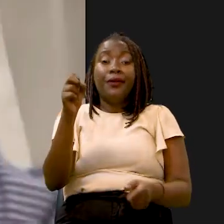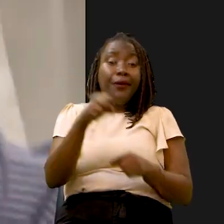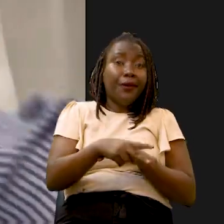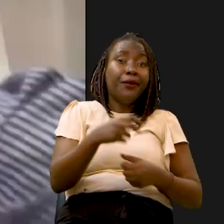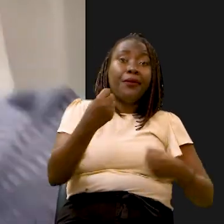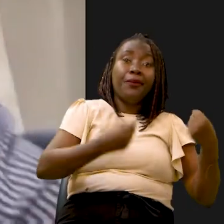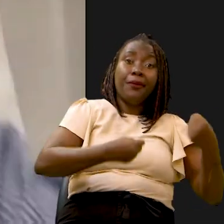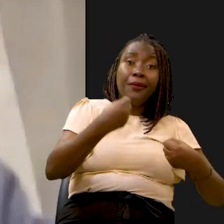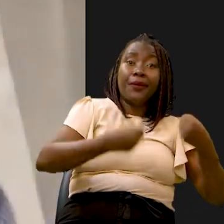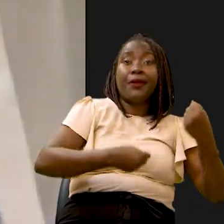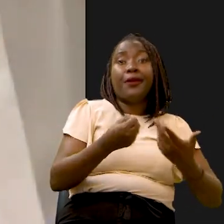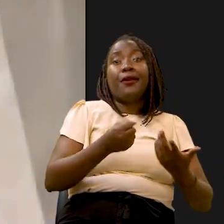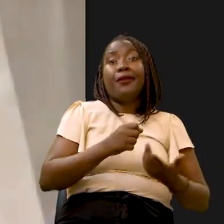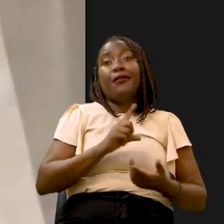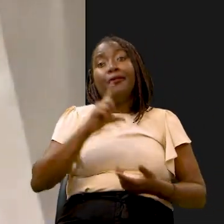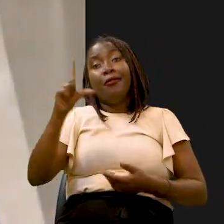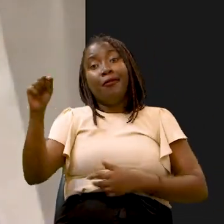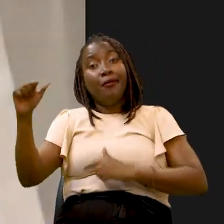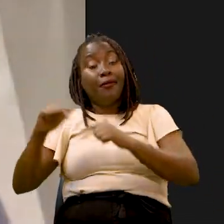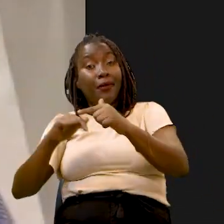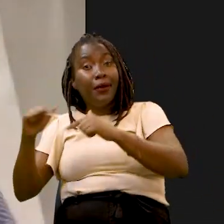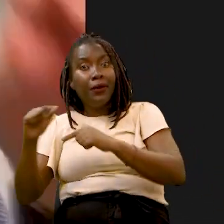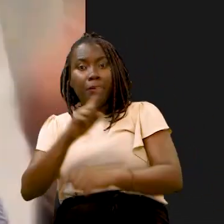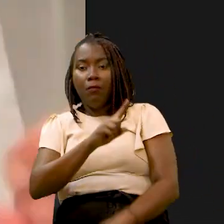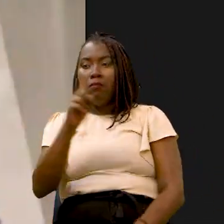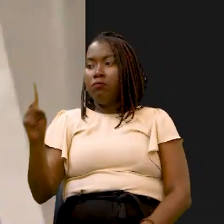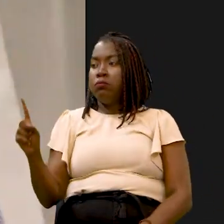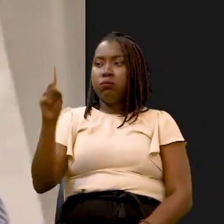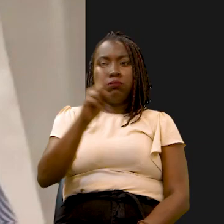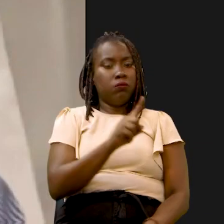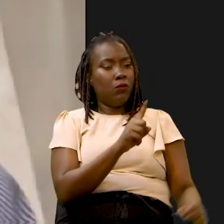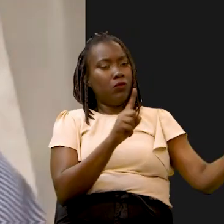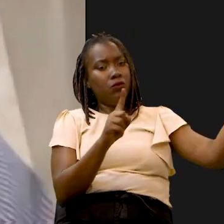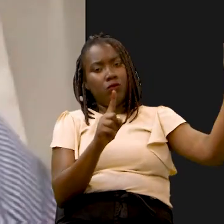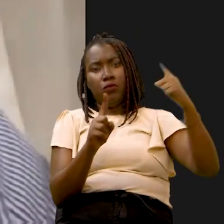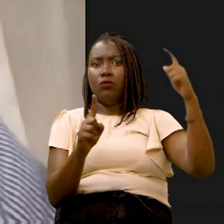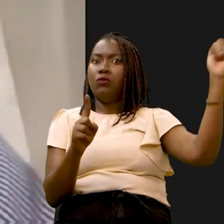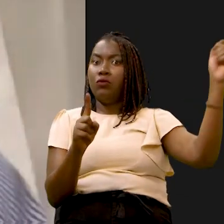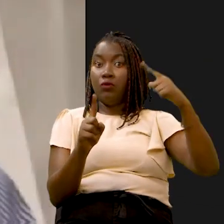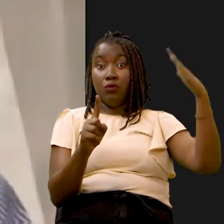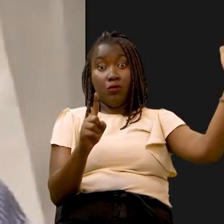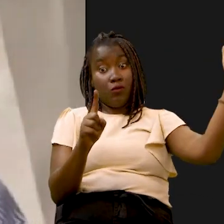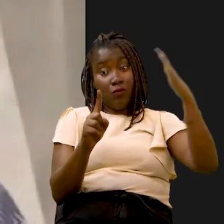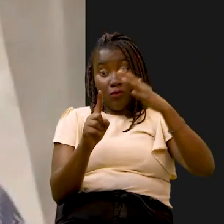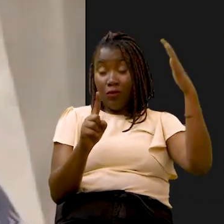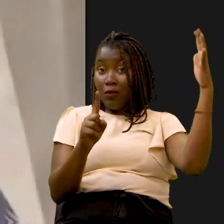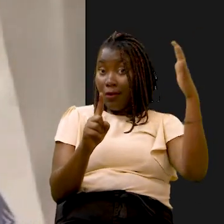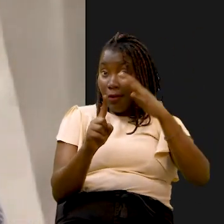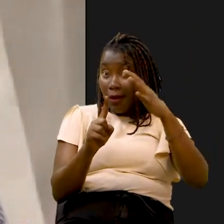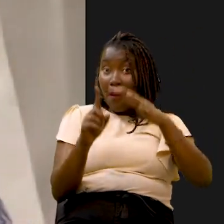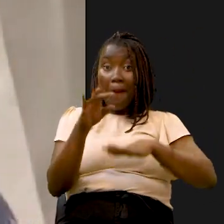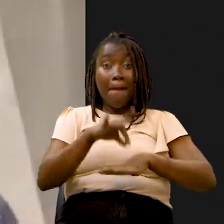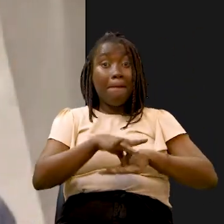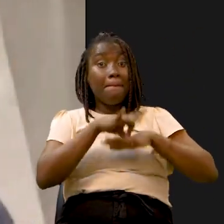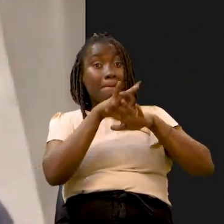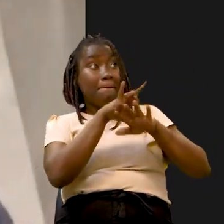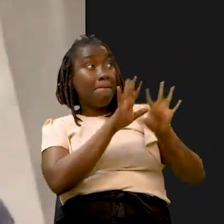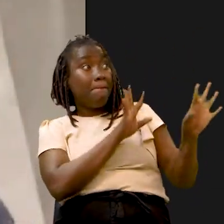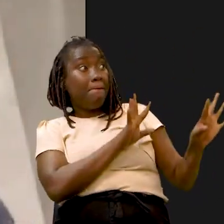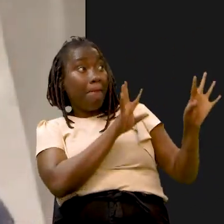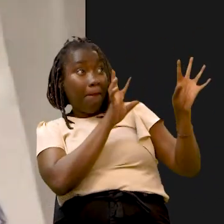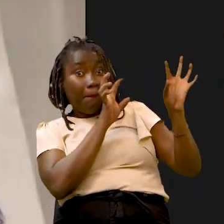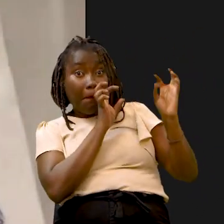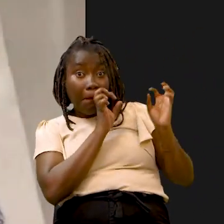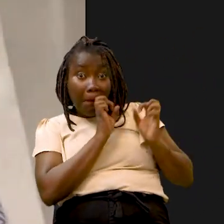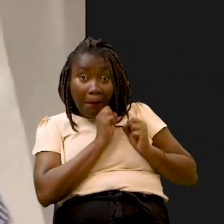do carro, vai ao trabalho. Normalmente, essa quantidade de sol que nós recebemos, que nossa